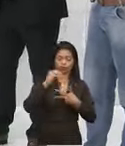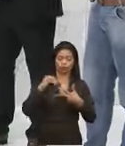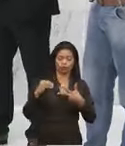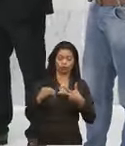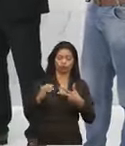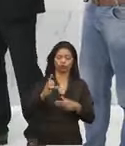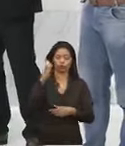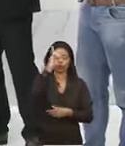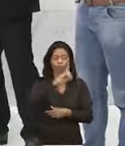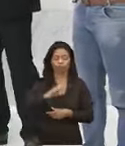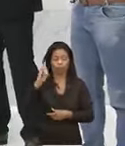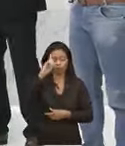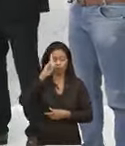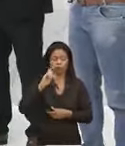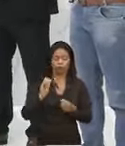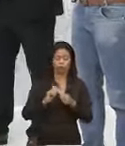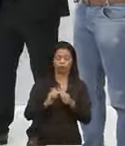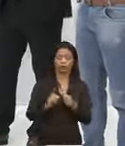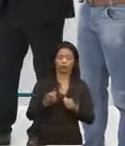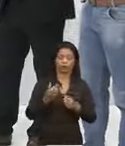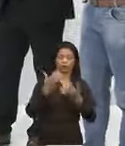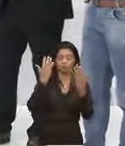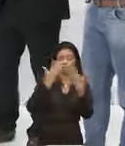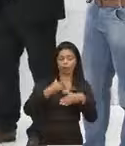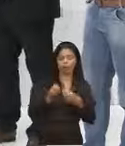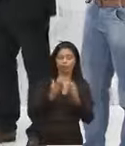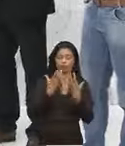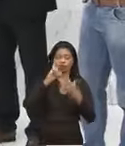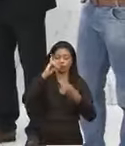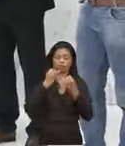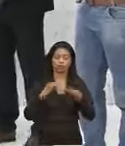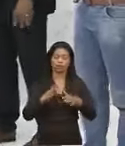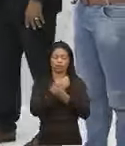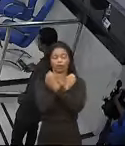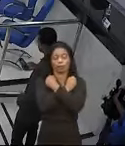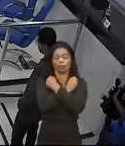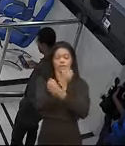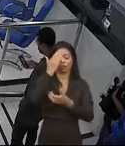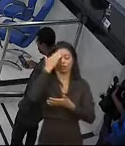prova, que Deus lhe abençoe. Um abraço, gente, muito obrigado.